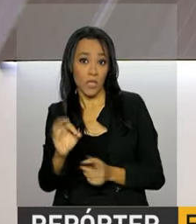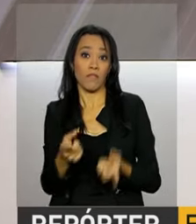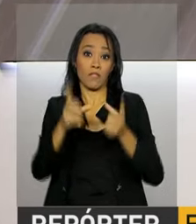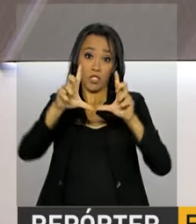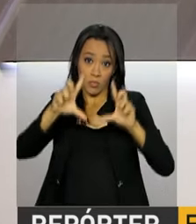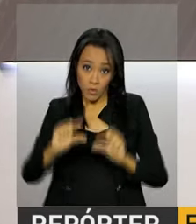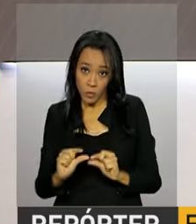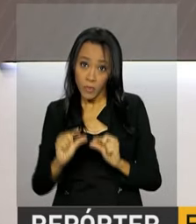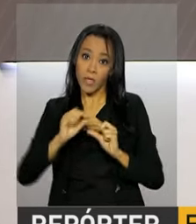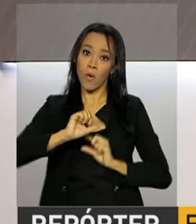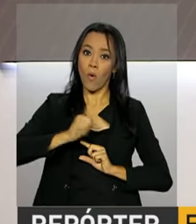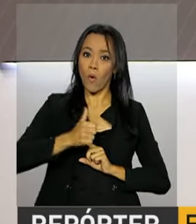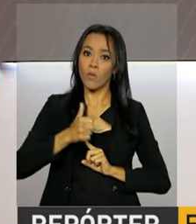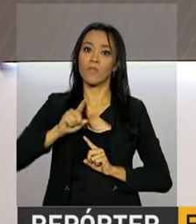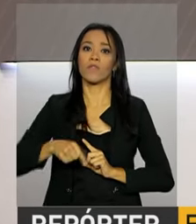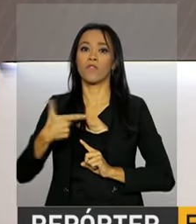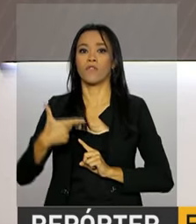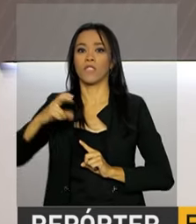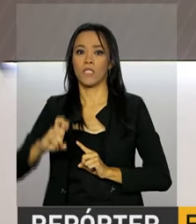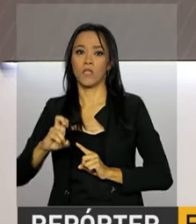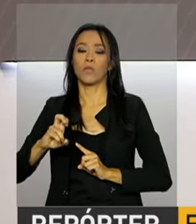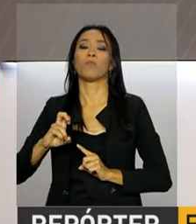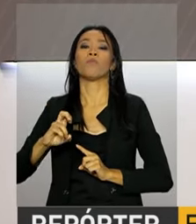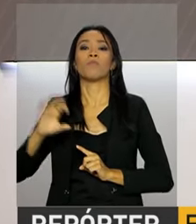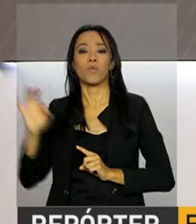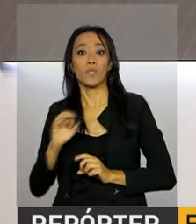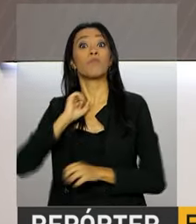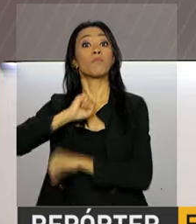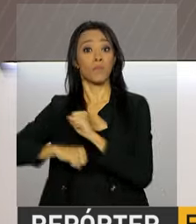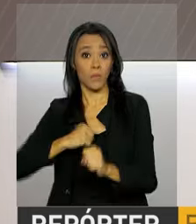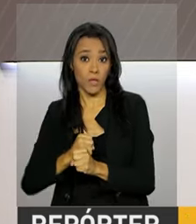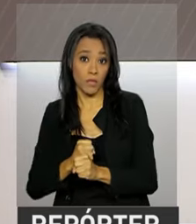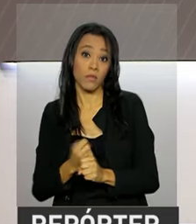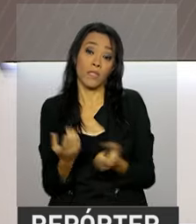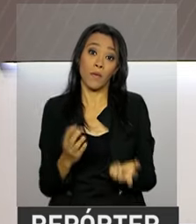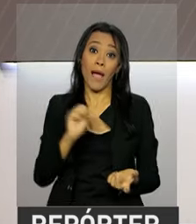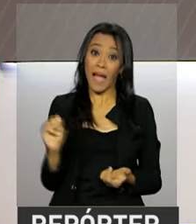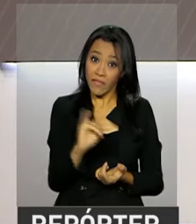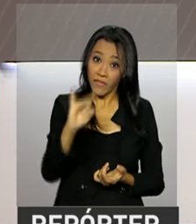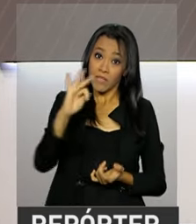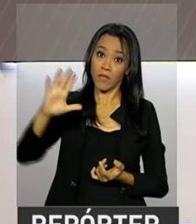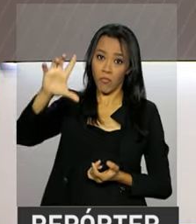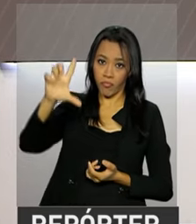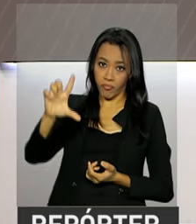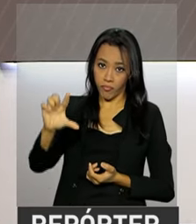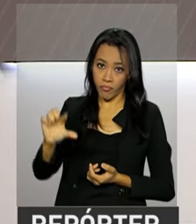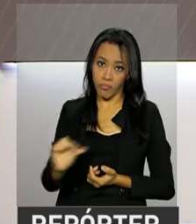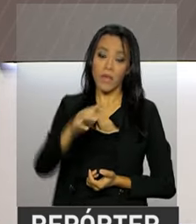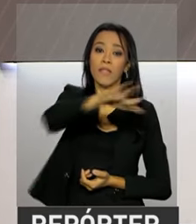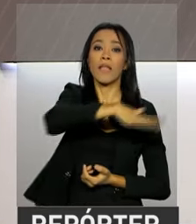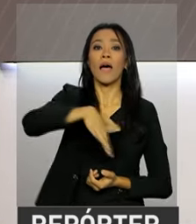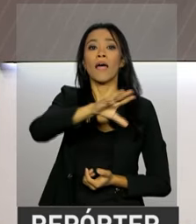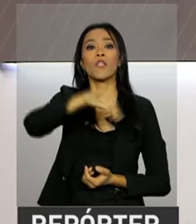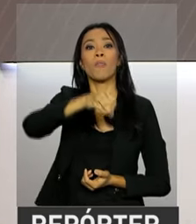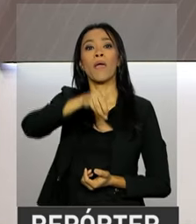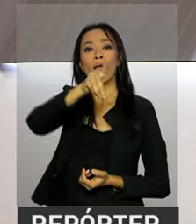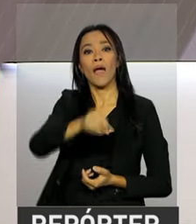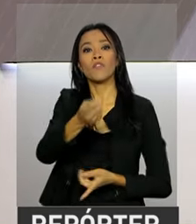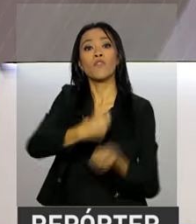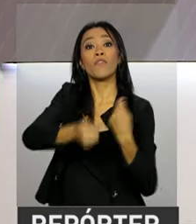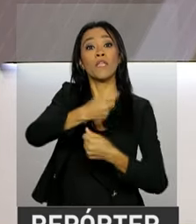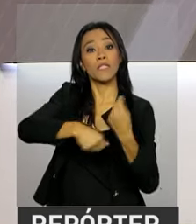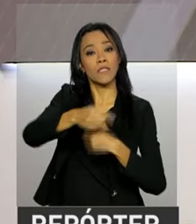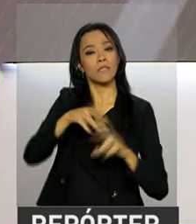para 11,25 ao ano com a inflação em queda o mercado financeiro espera uma redução cada vez maior